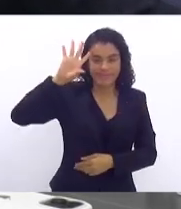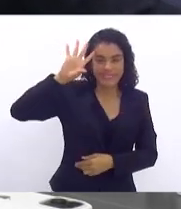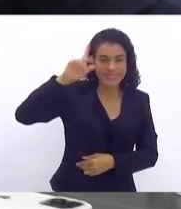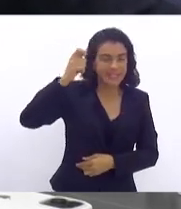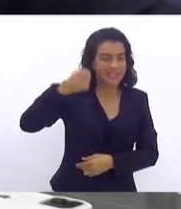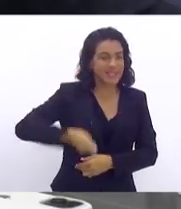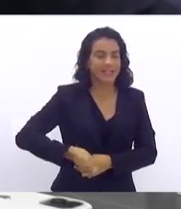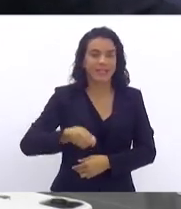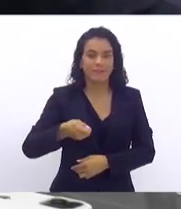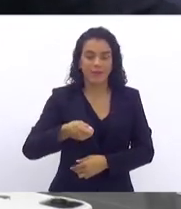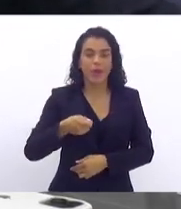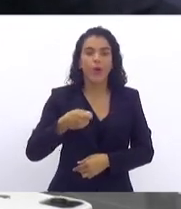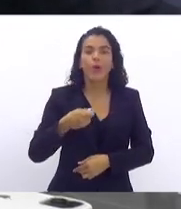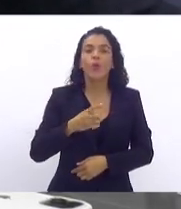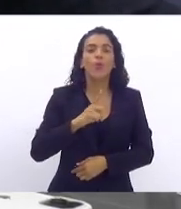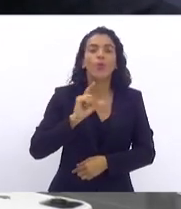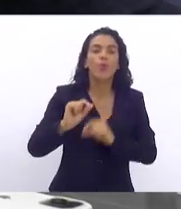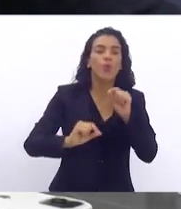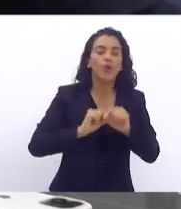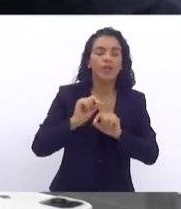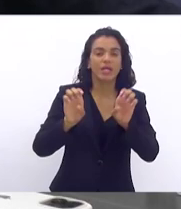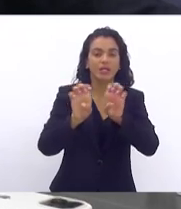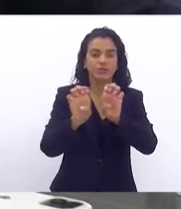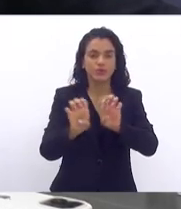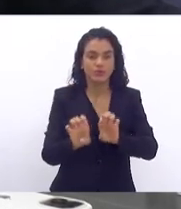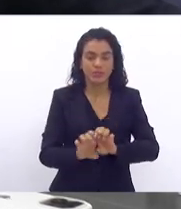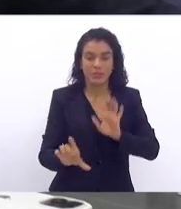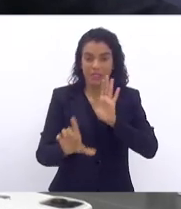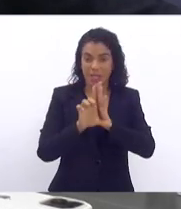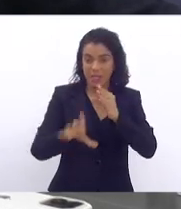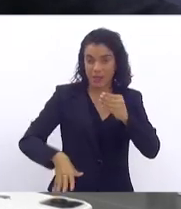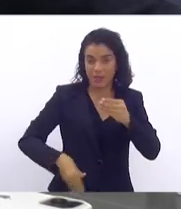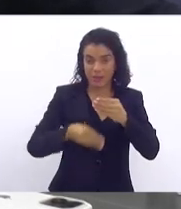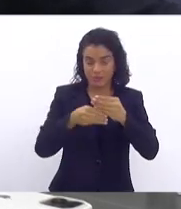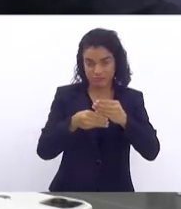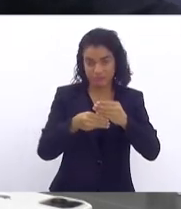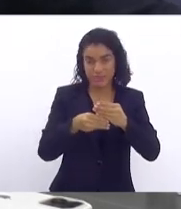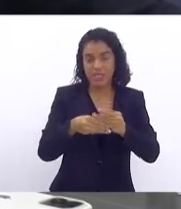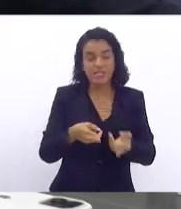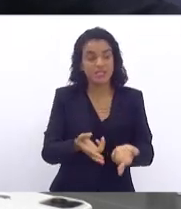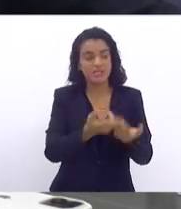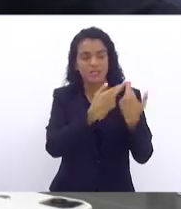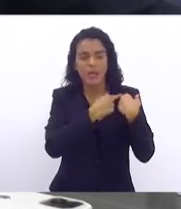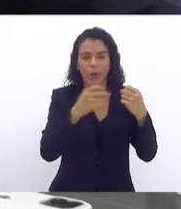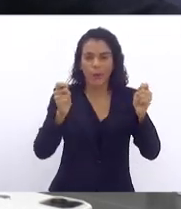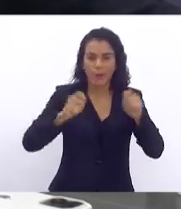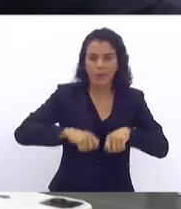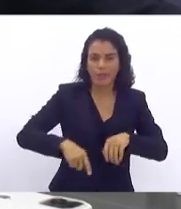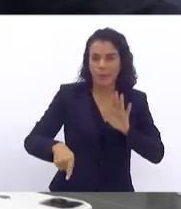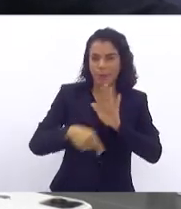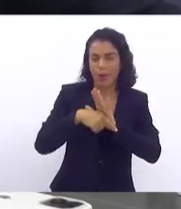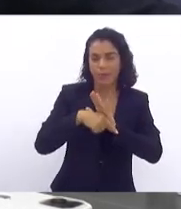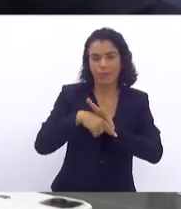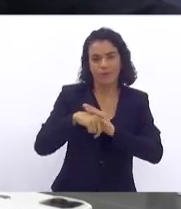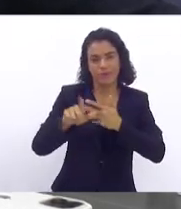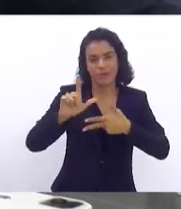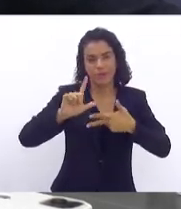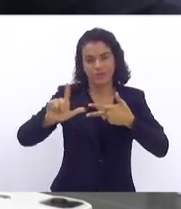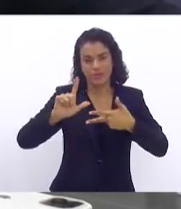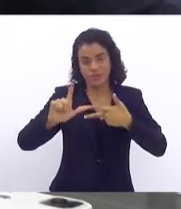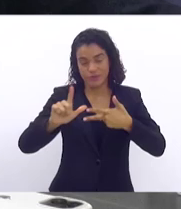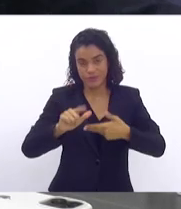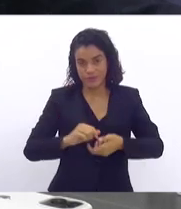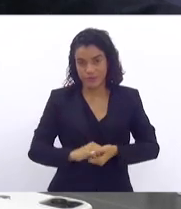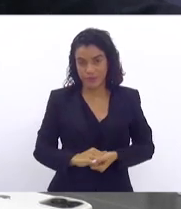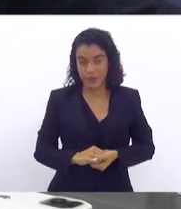que está na estrutura da lei complementar que criou o Rio Metrópole. Isso é competência exclusiva do Poder Legislativo Estadual. O que cabe a